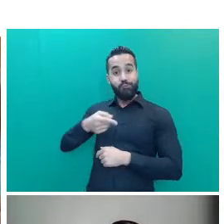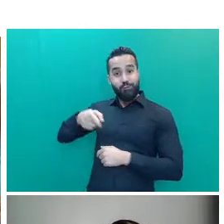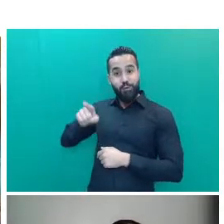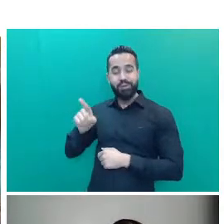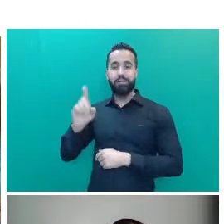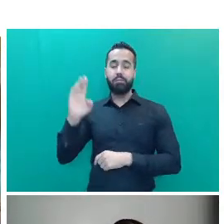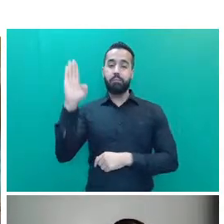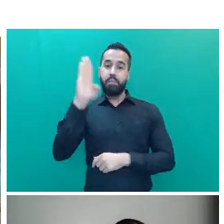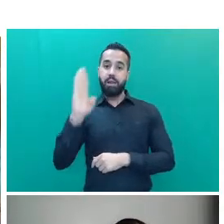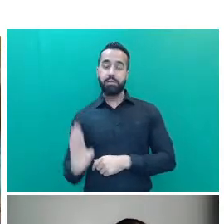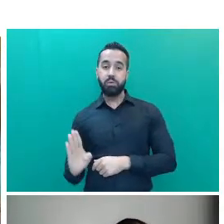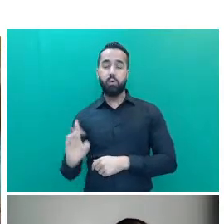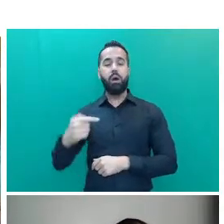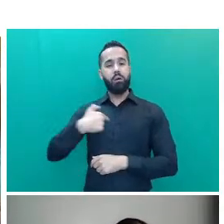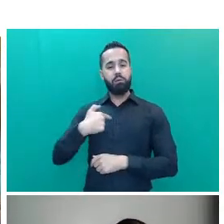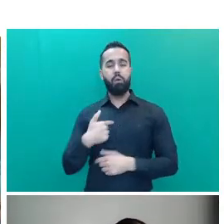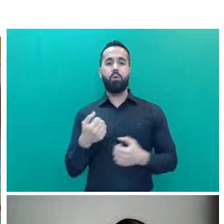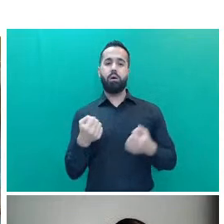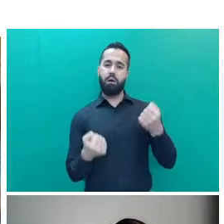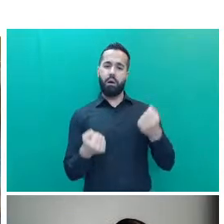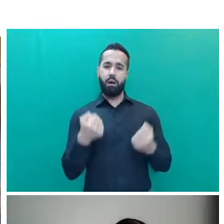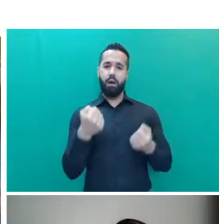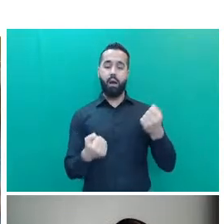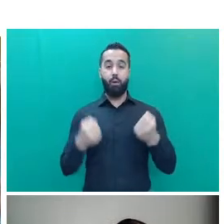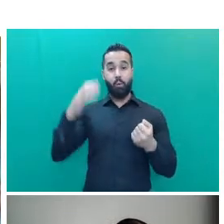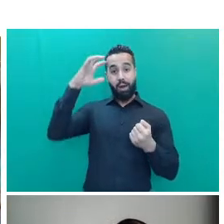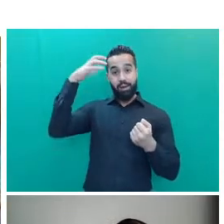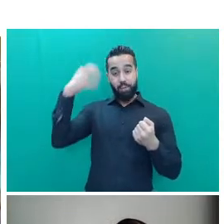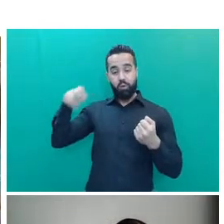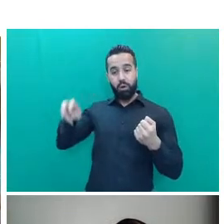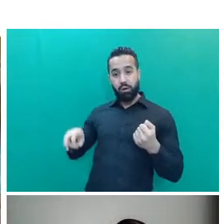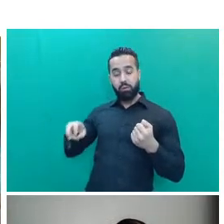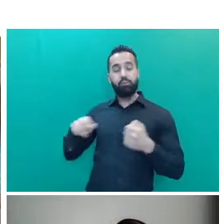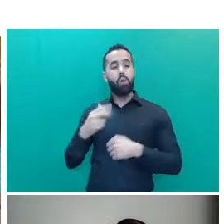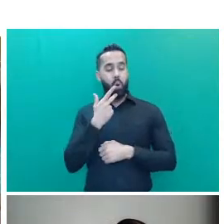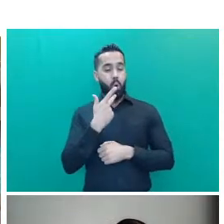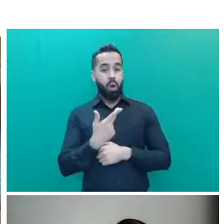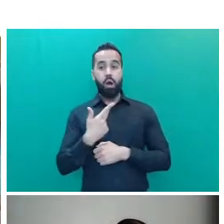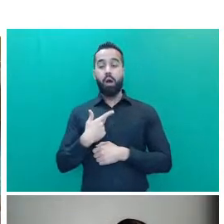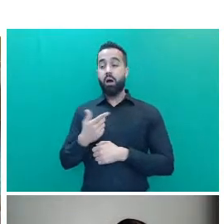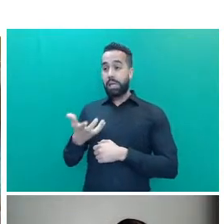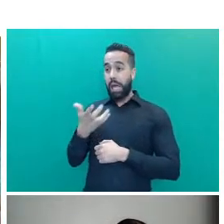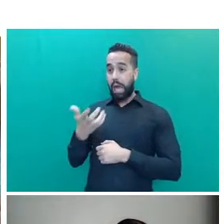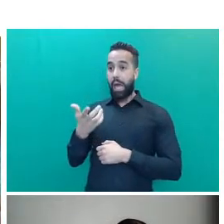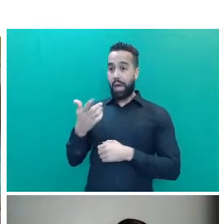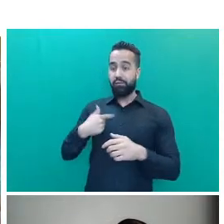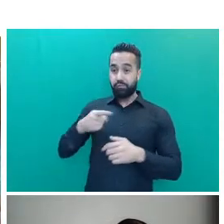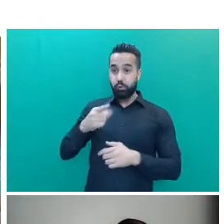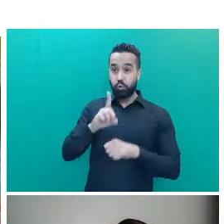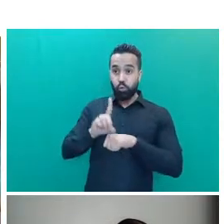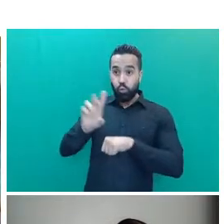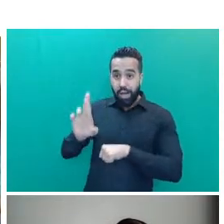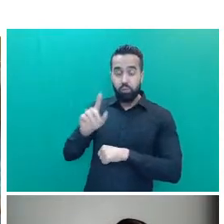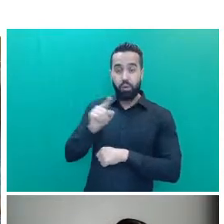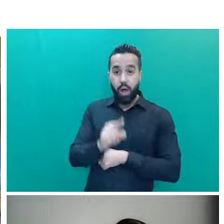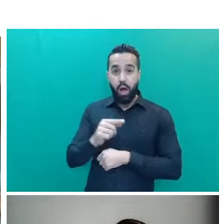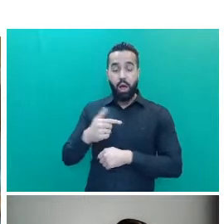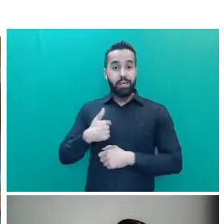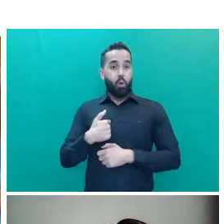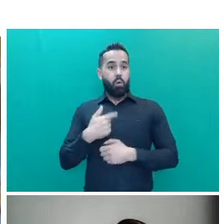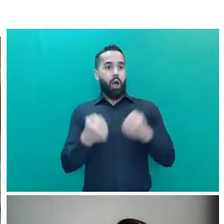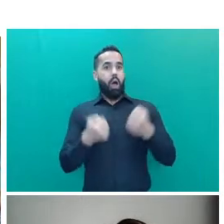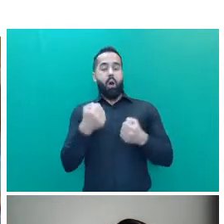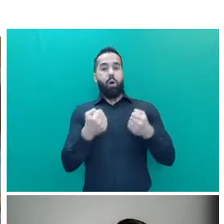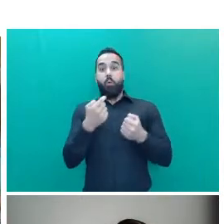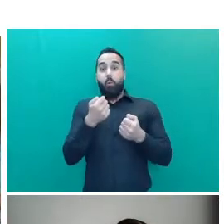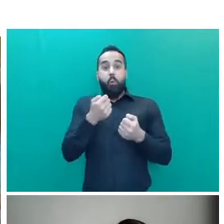no carro, a Anabel do lado, e ela falou, olha, se você quiser fazer doutorado, você tem minha carta de aceite. Aí eu quase bati o carro e